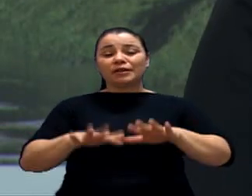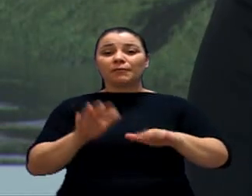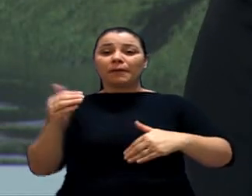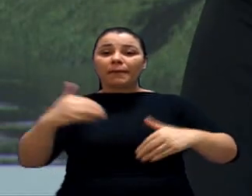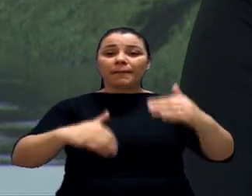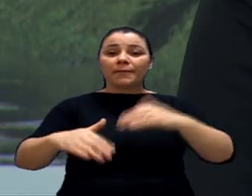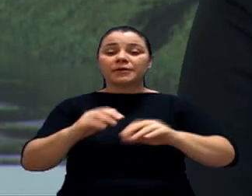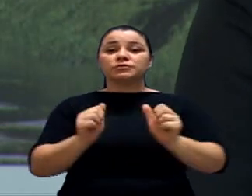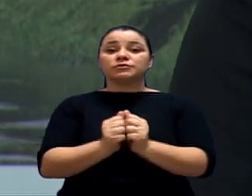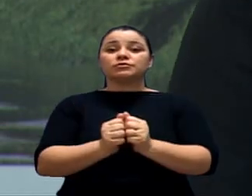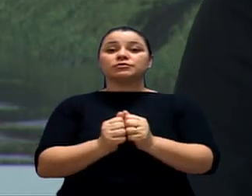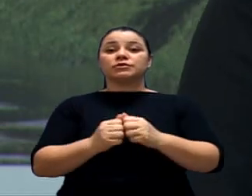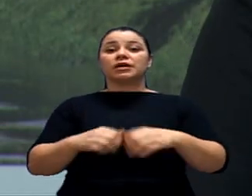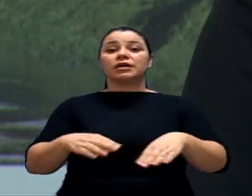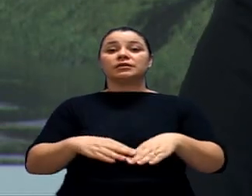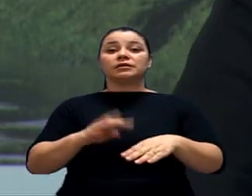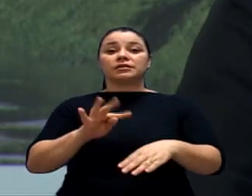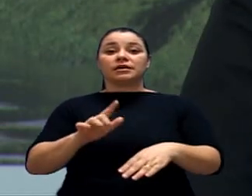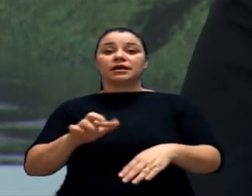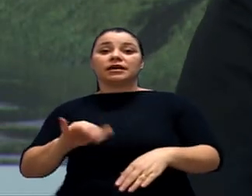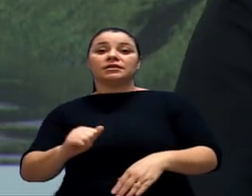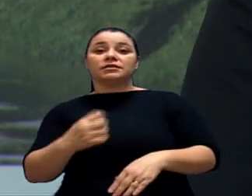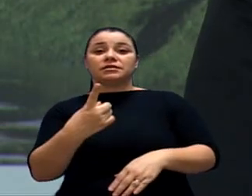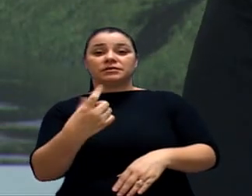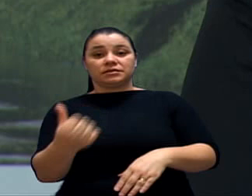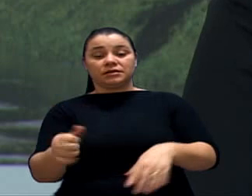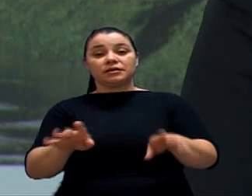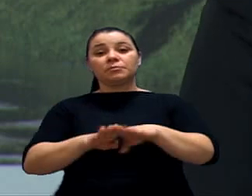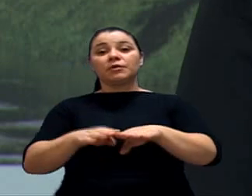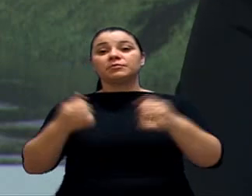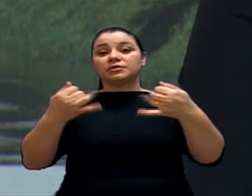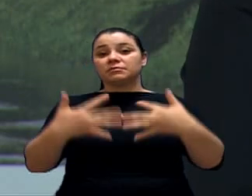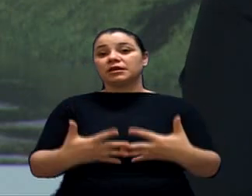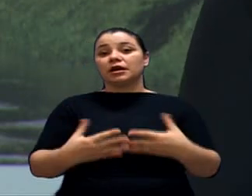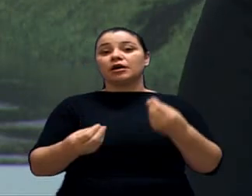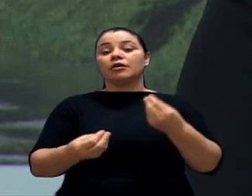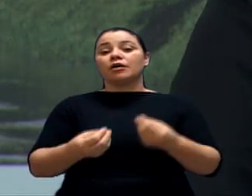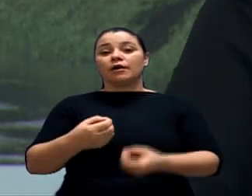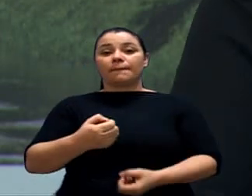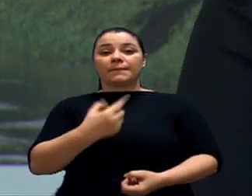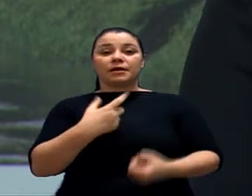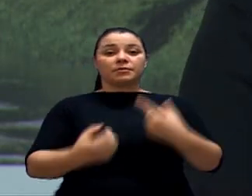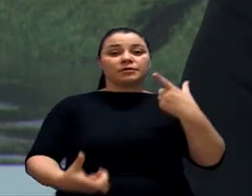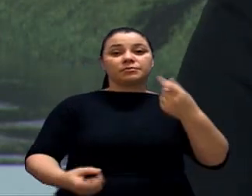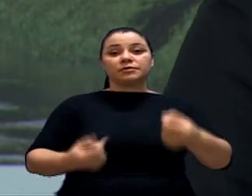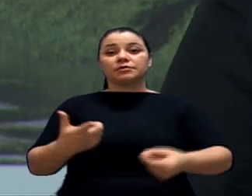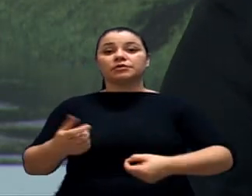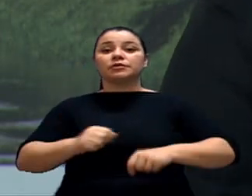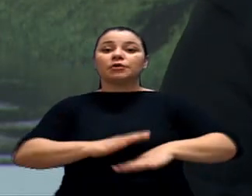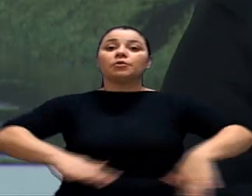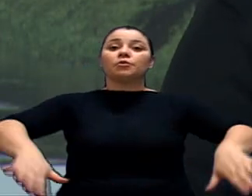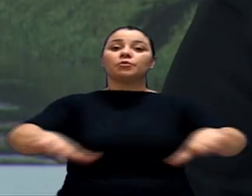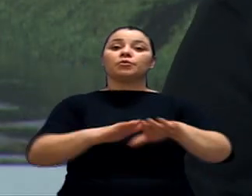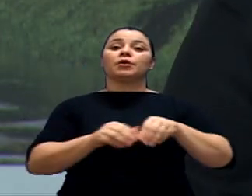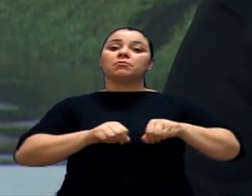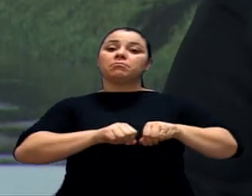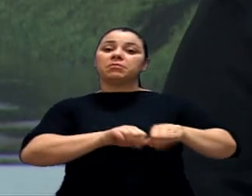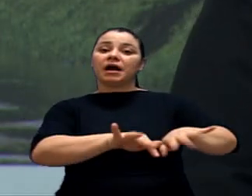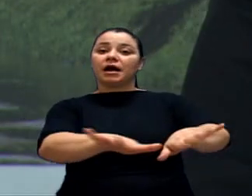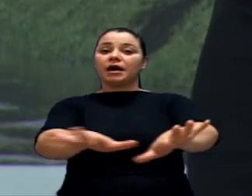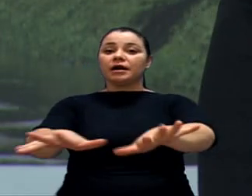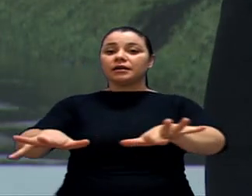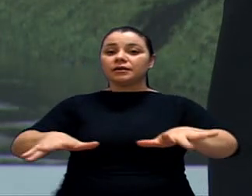do DRS-16 aqui em Sorocaba, onde fala sobre a distribuição das medicações, sobre o local e espaço que